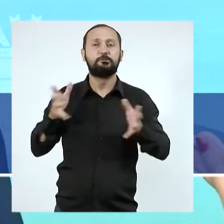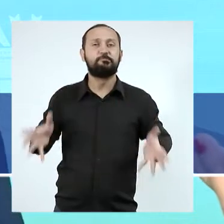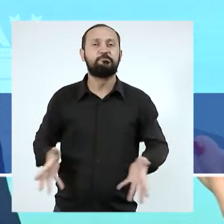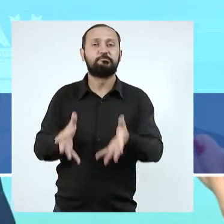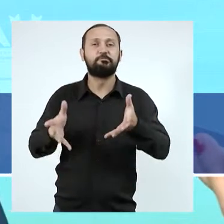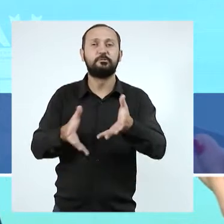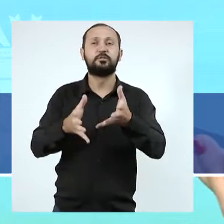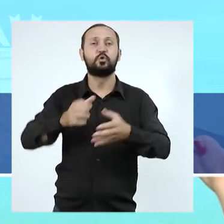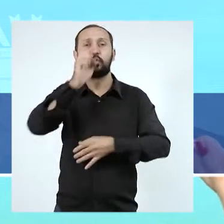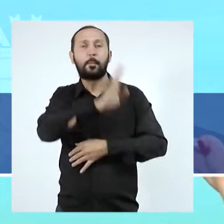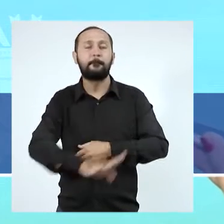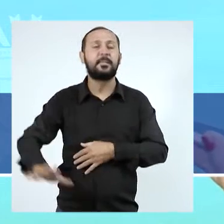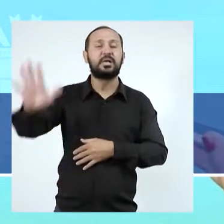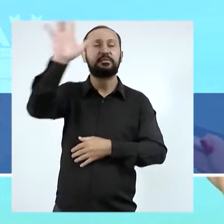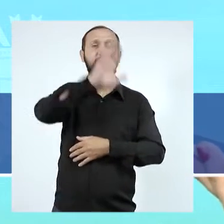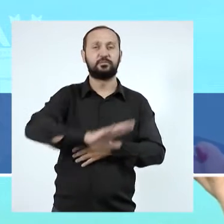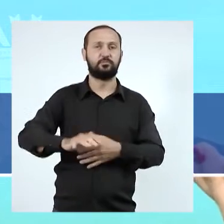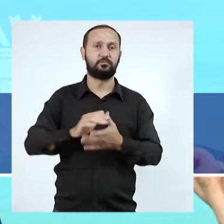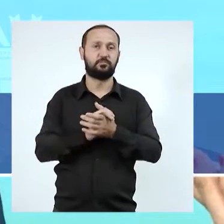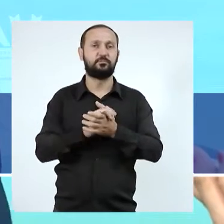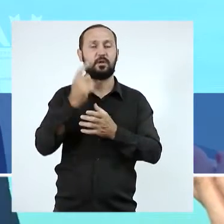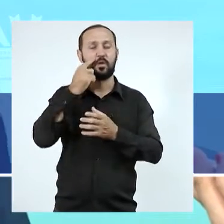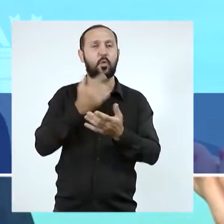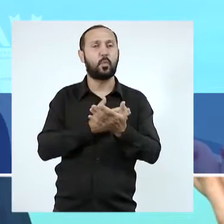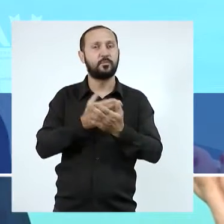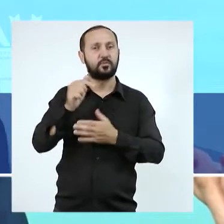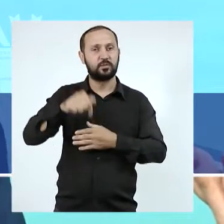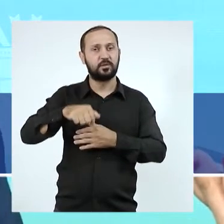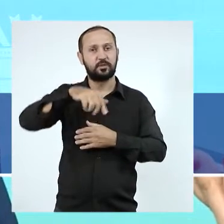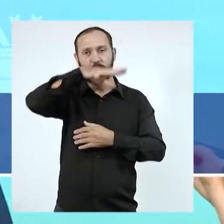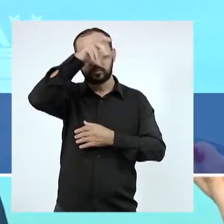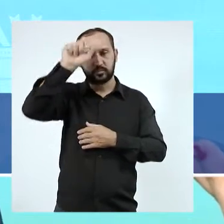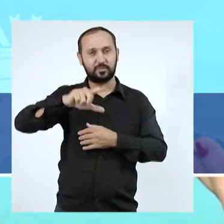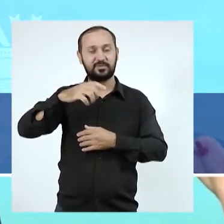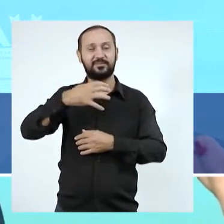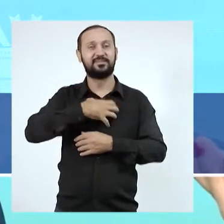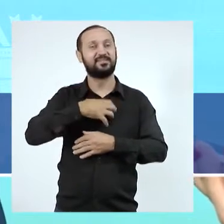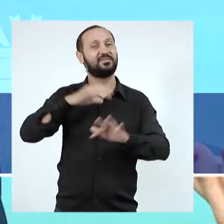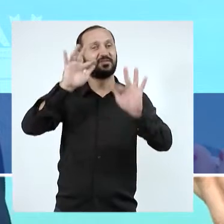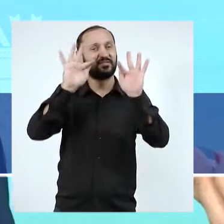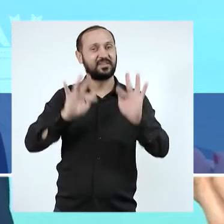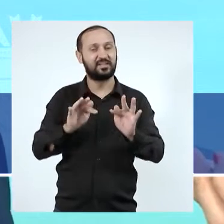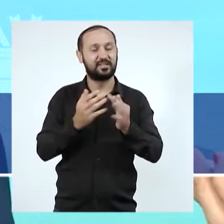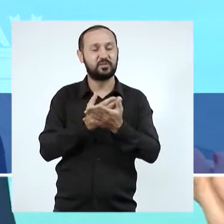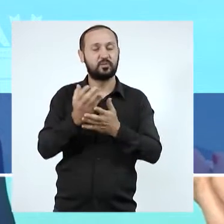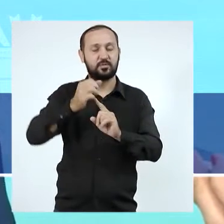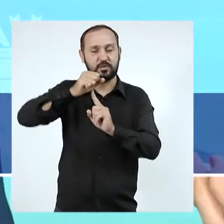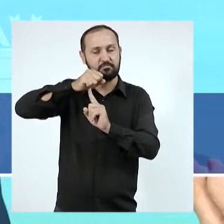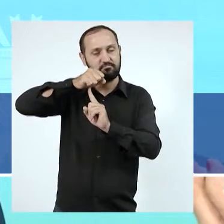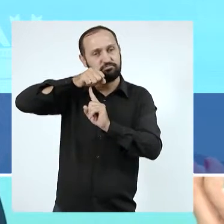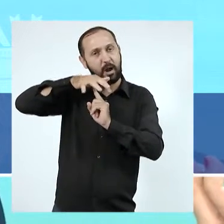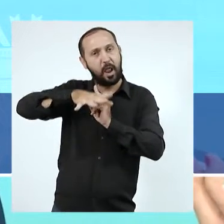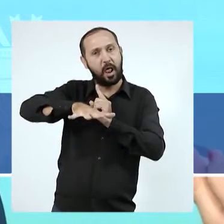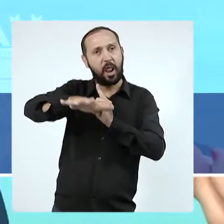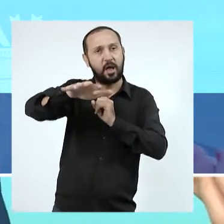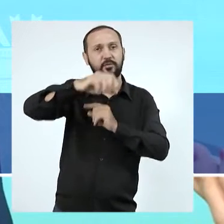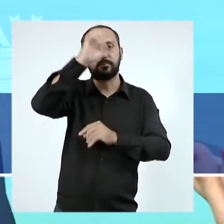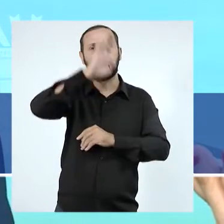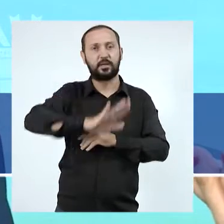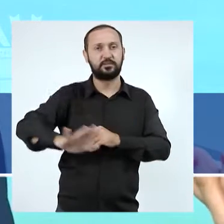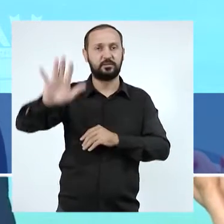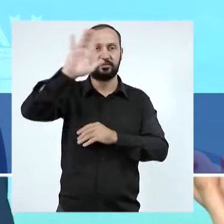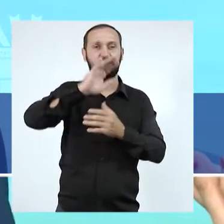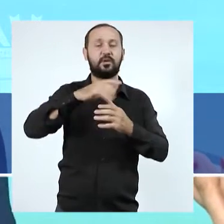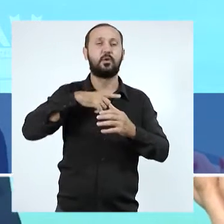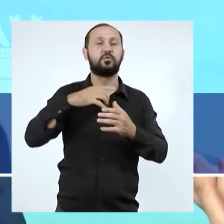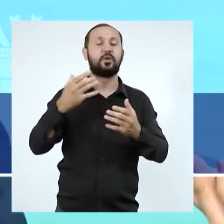calhar, né, para a gente intensificar essas ações no Brasil todo. É um movimento que começou aqui no Mato Grosso do Sul e eu fico feliz que hoje está no